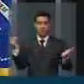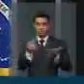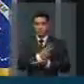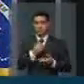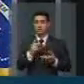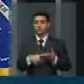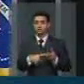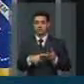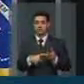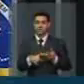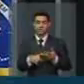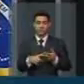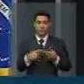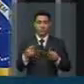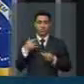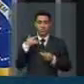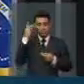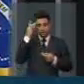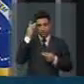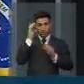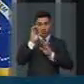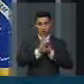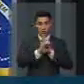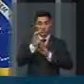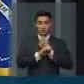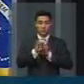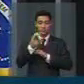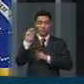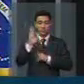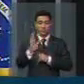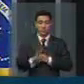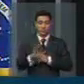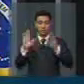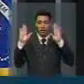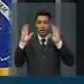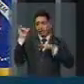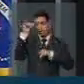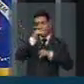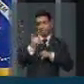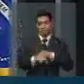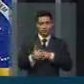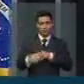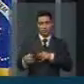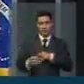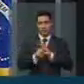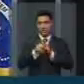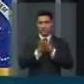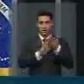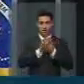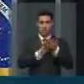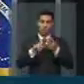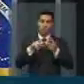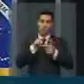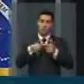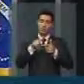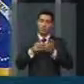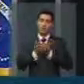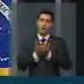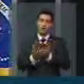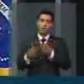aqui a modernização do Código Brasileiro de Aeronáutica, temos problemas nos portos, temos